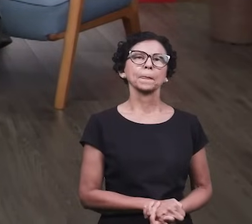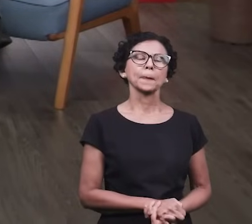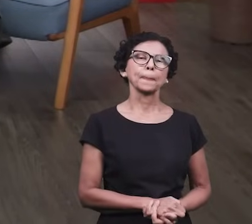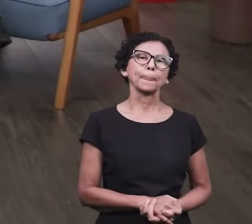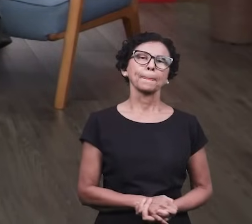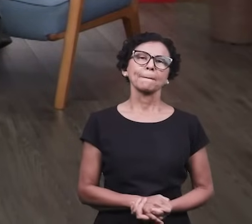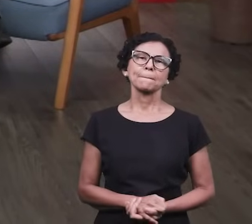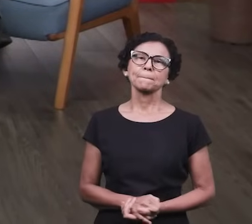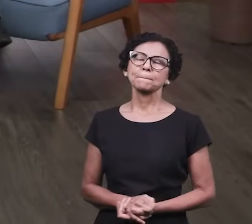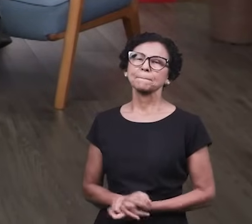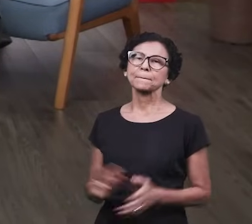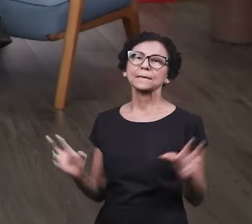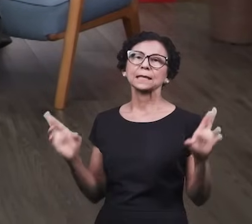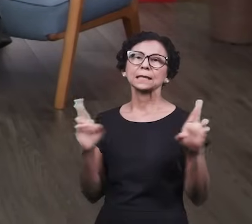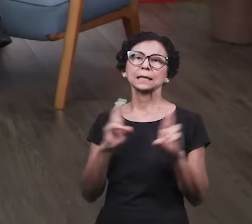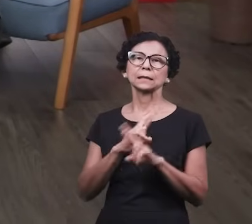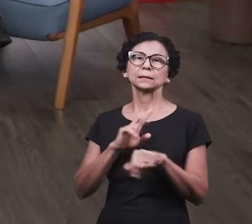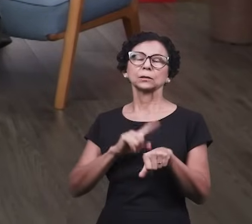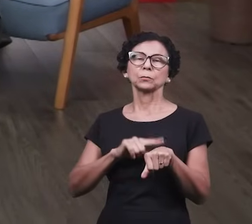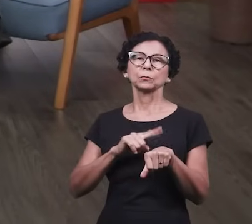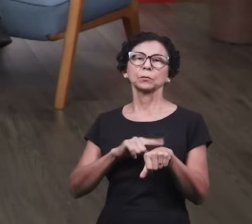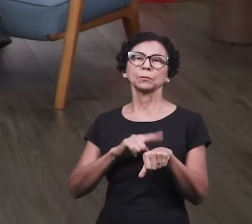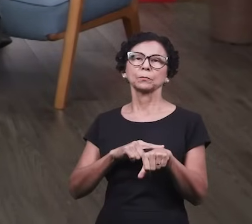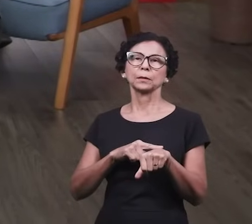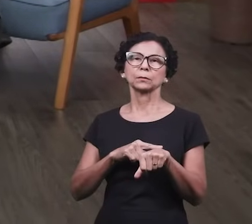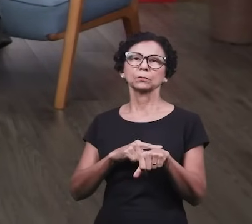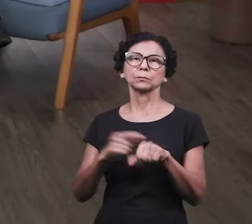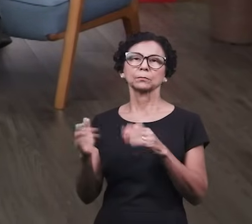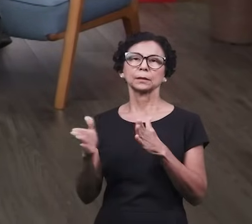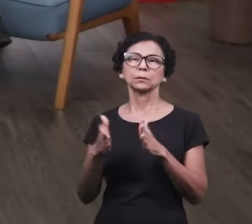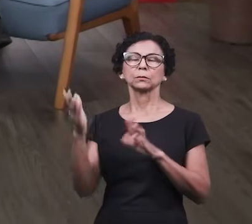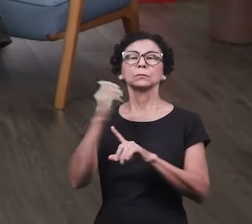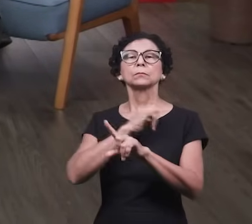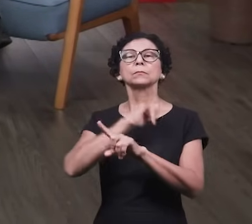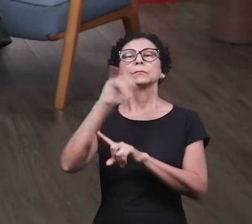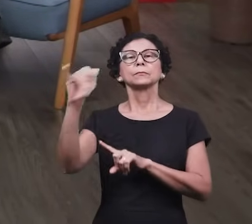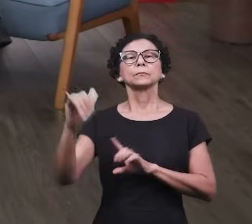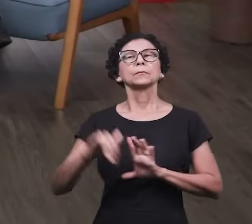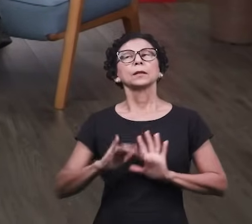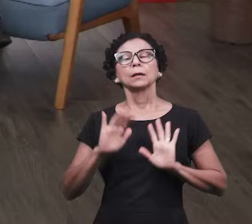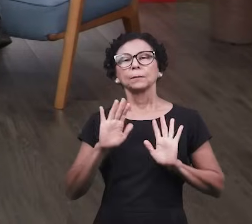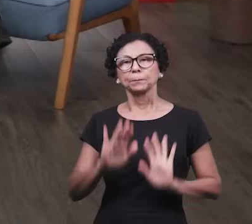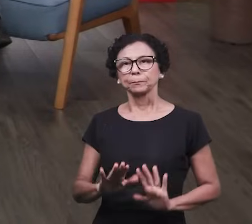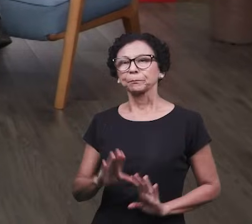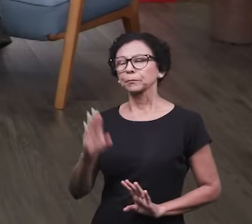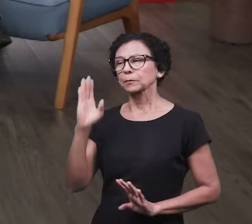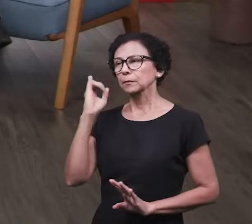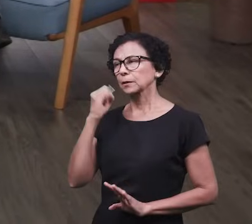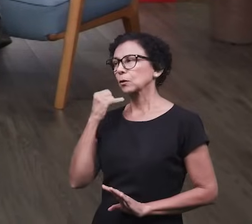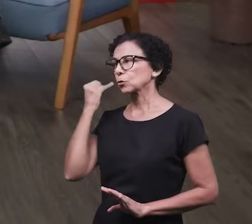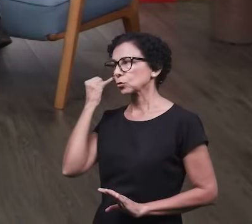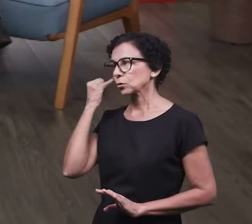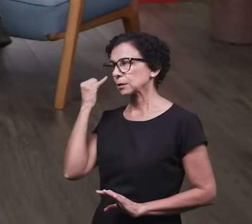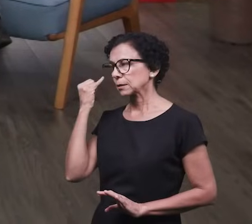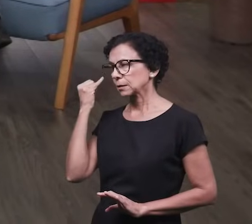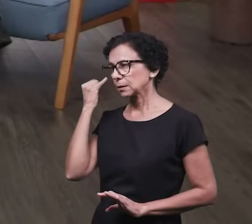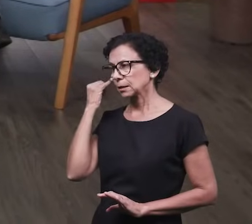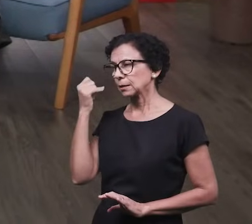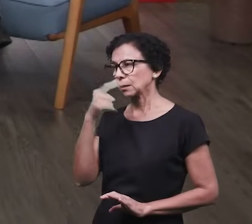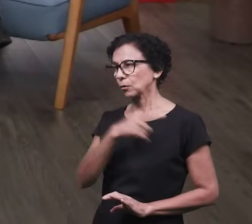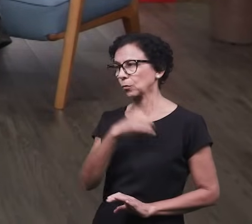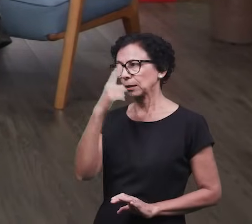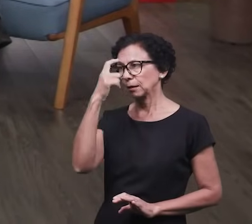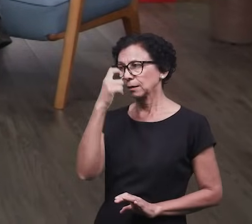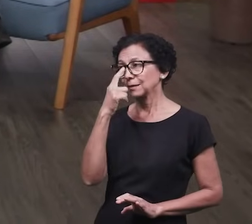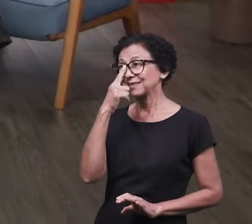bíblica, né, em relação ao momento profético que a igreja vive hoje? É que, Josias, o Daniel falou